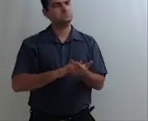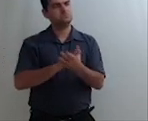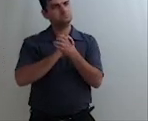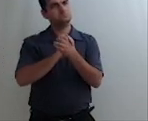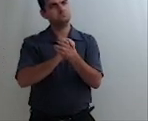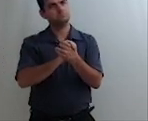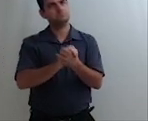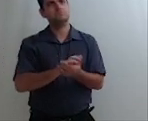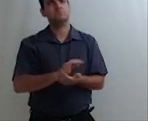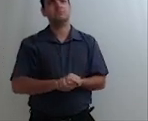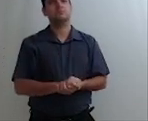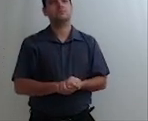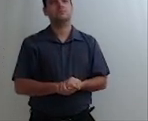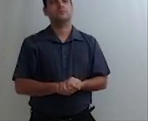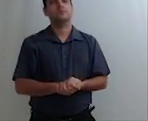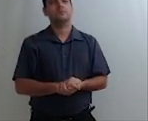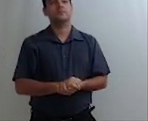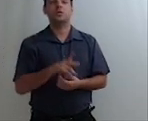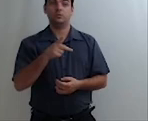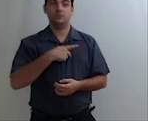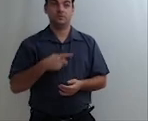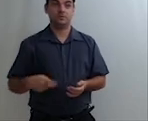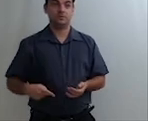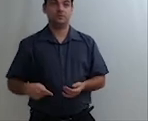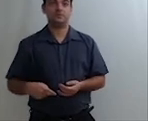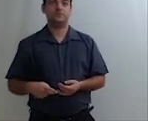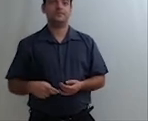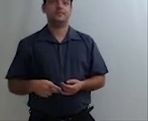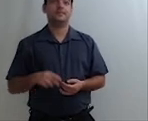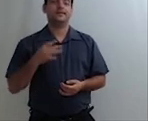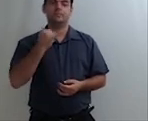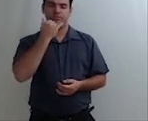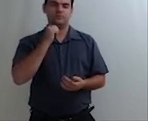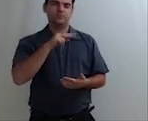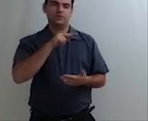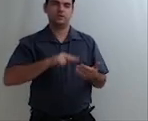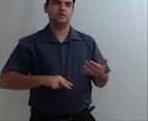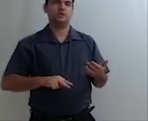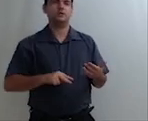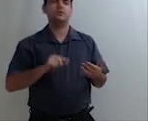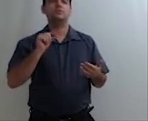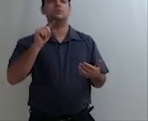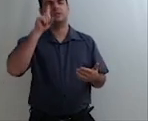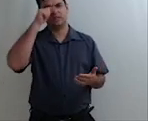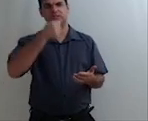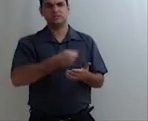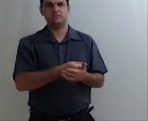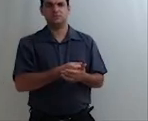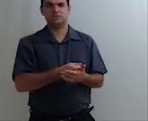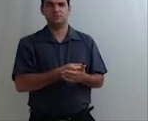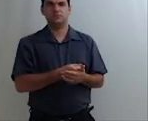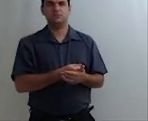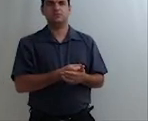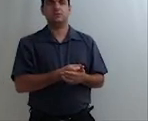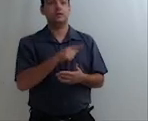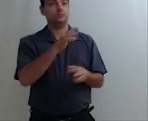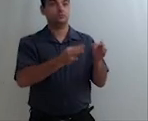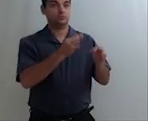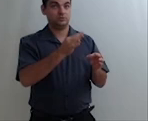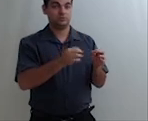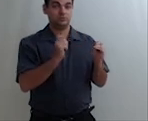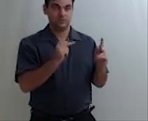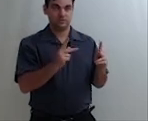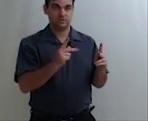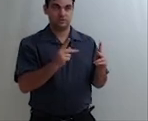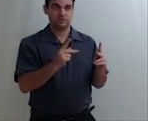cumprimento senhor presidente eu peço venha para ler da decisão do juiz de primeiro grau